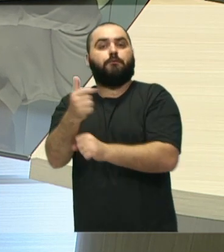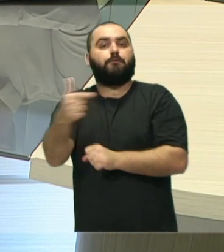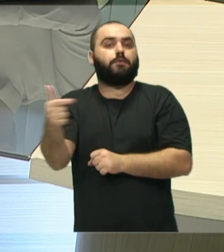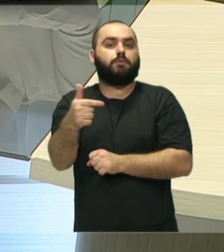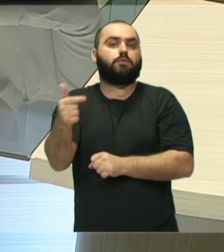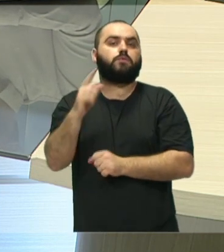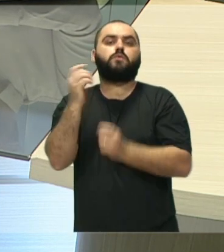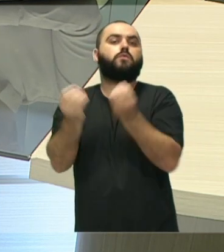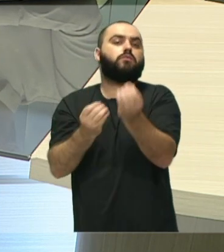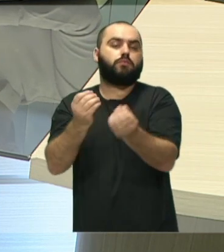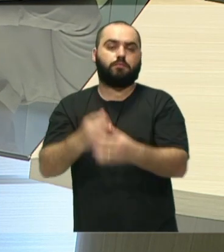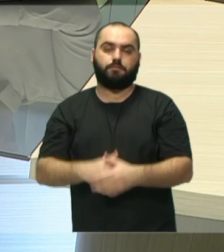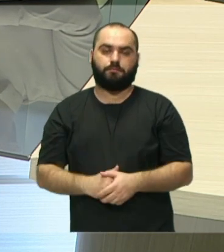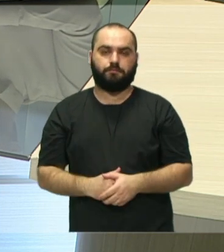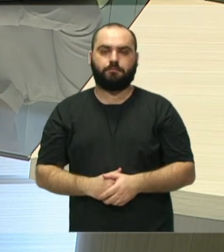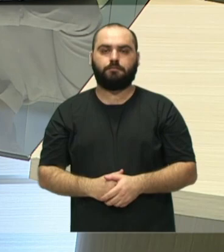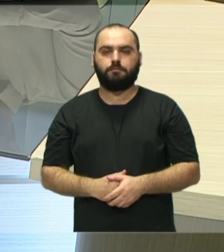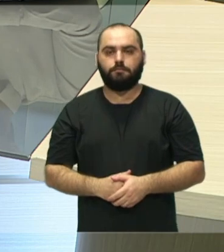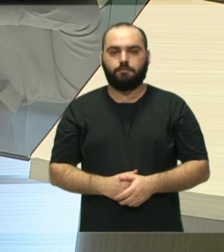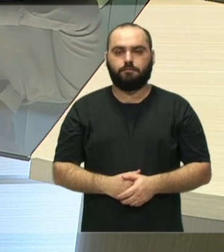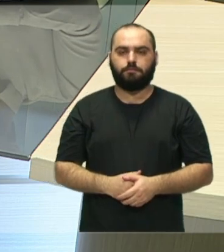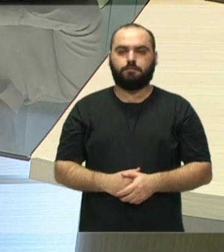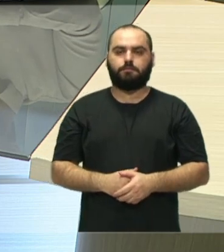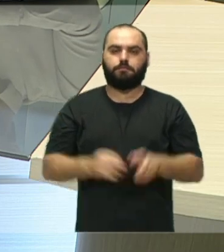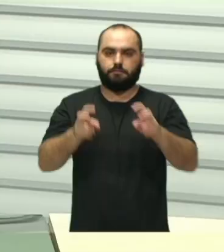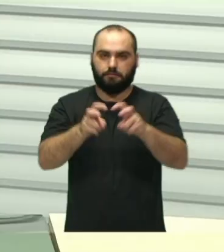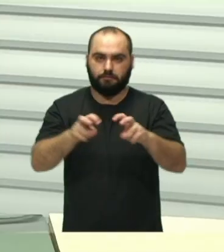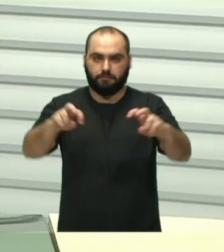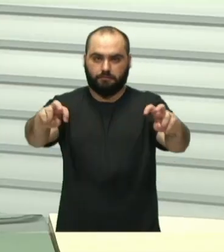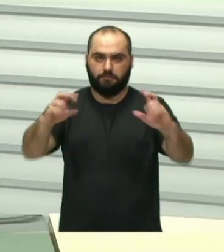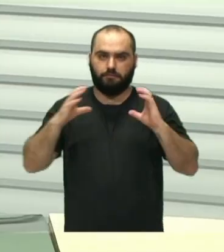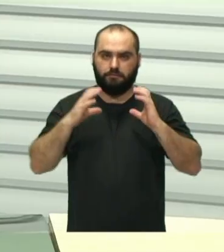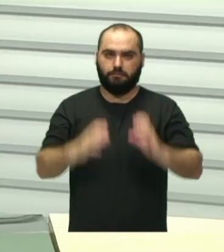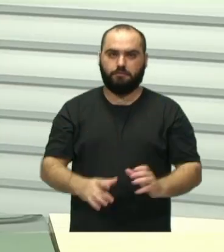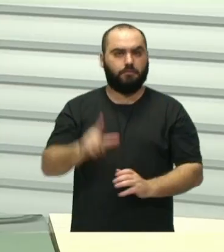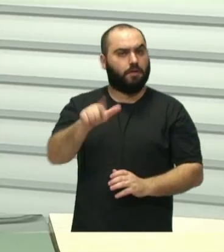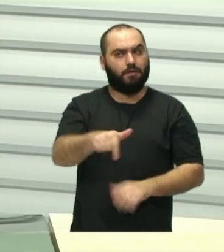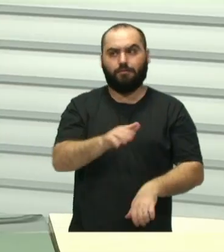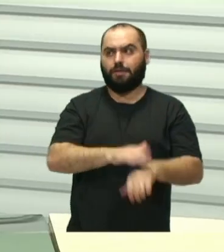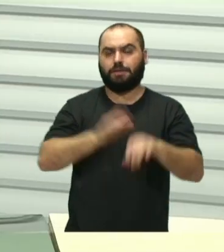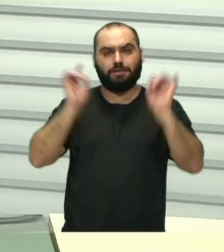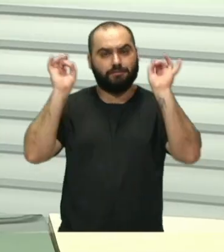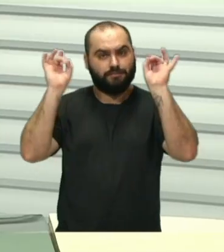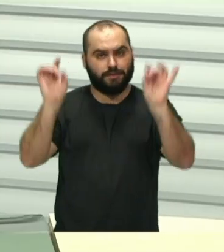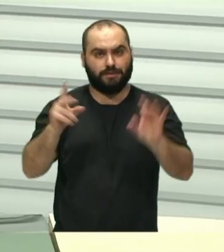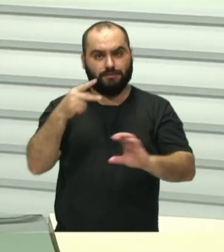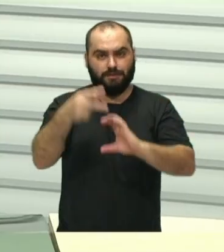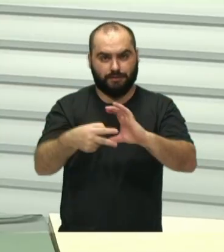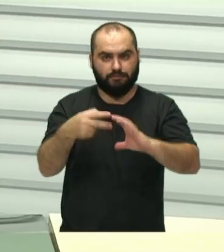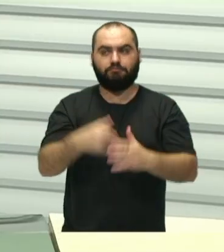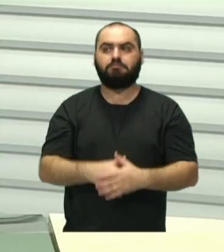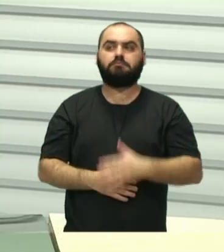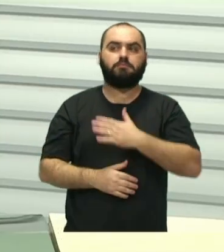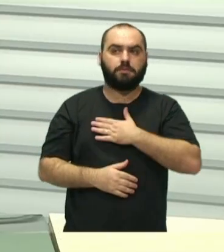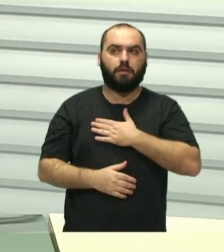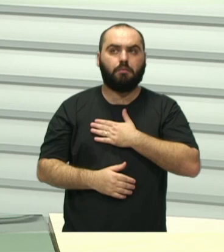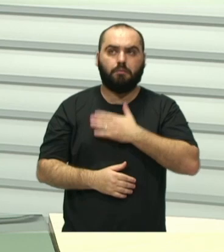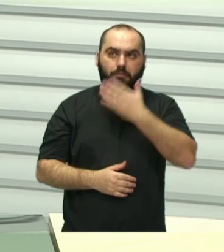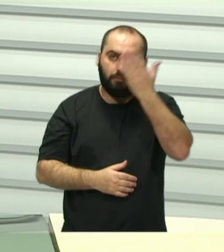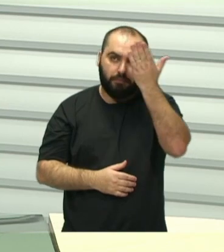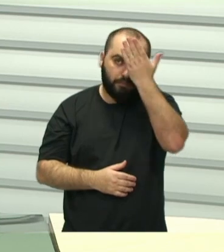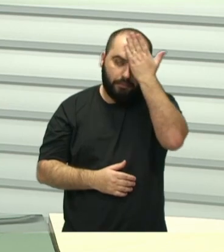longo aí tá insinuando o balcão da Cidadania junto para nós é o carro-chefe aqui da câmera nós eu estava na Câmara quando